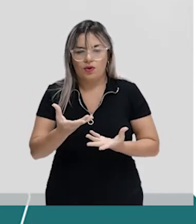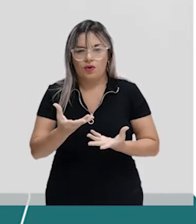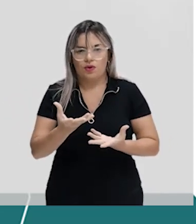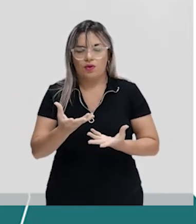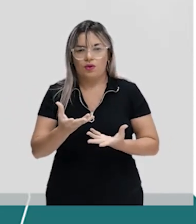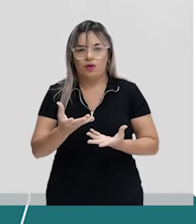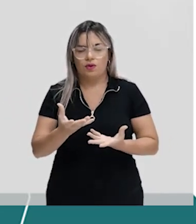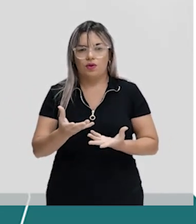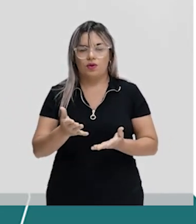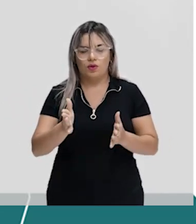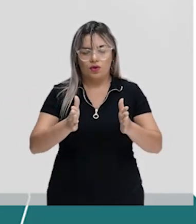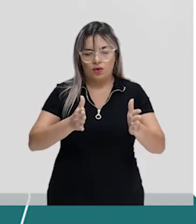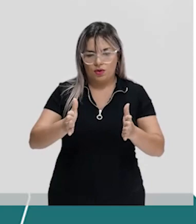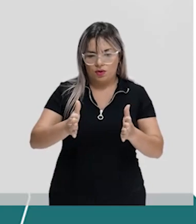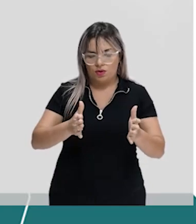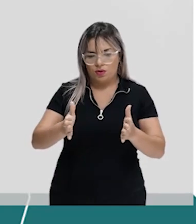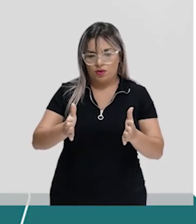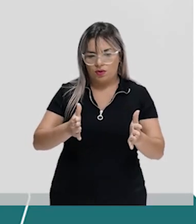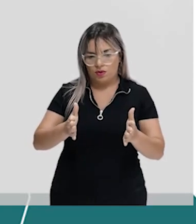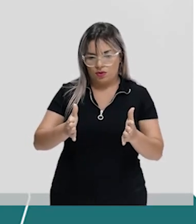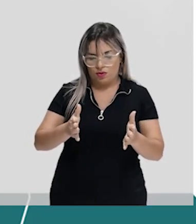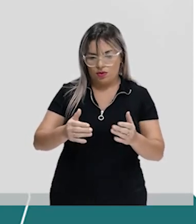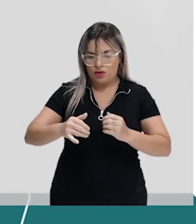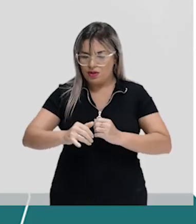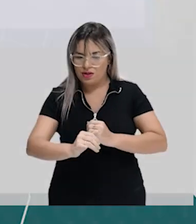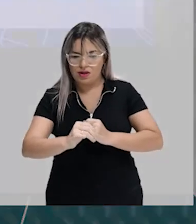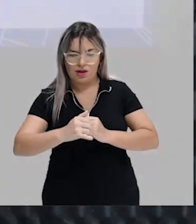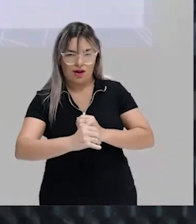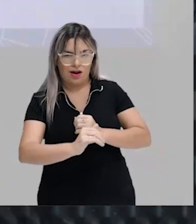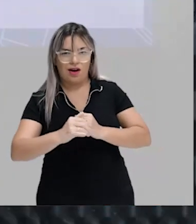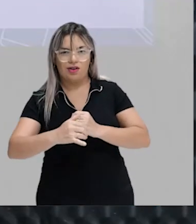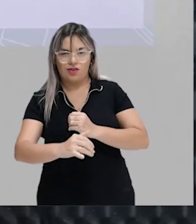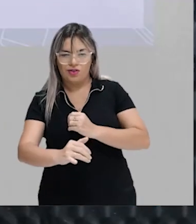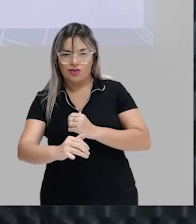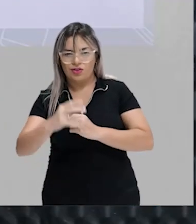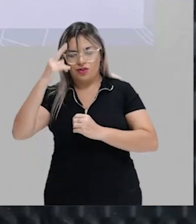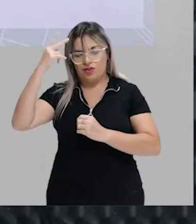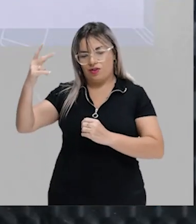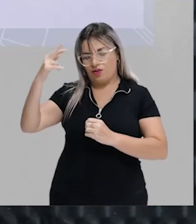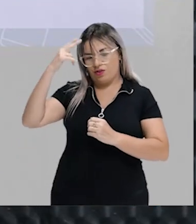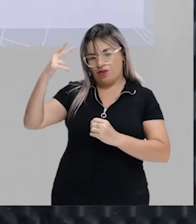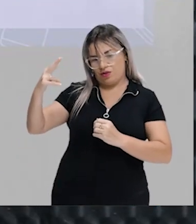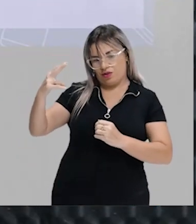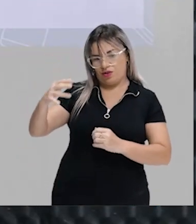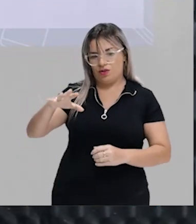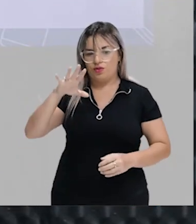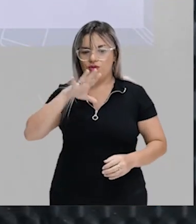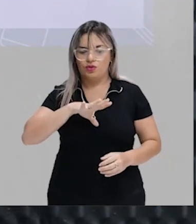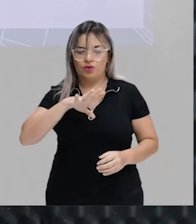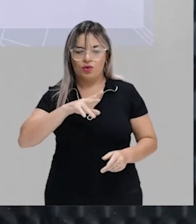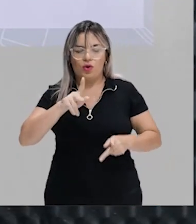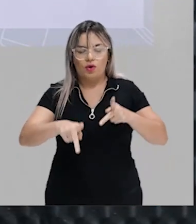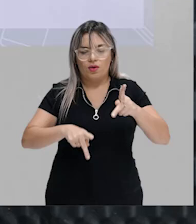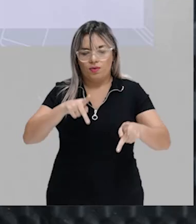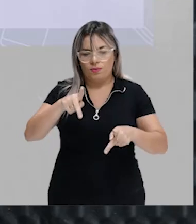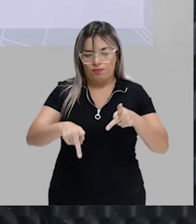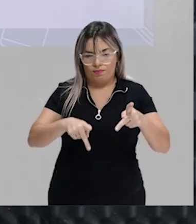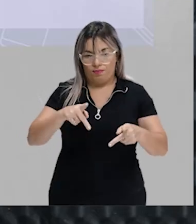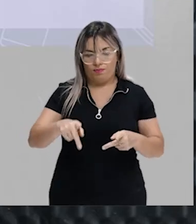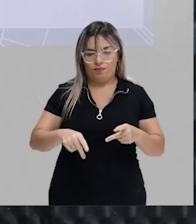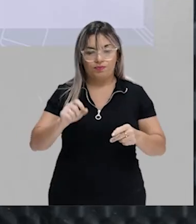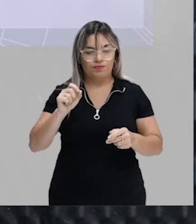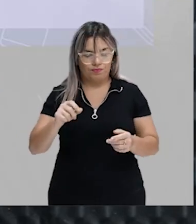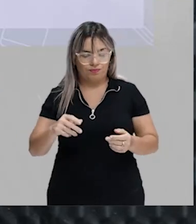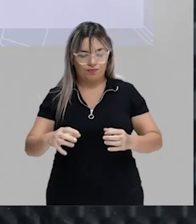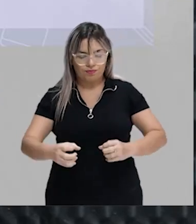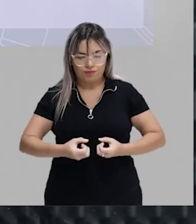épico, porque narra a história brava de um povo, no caso, os portugueses. Ele é um poema que respeita essa